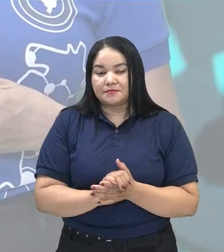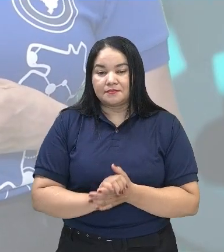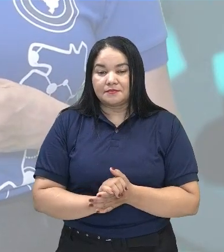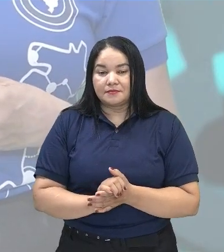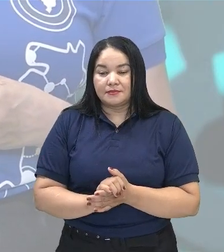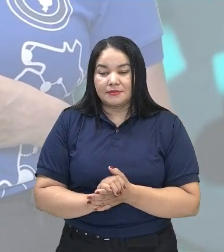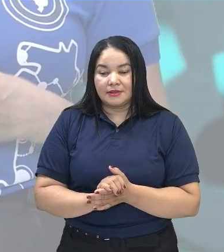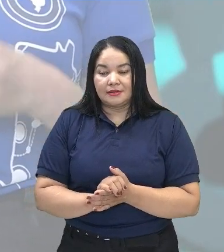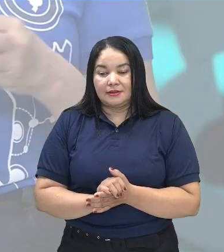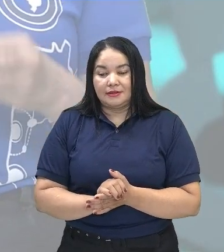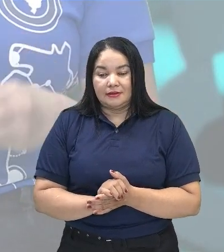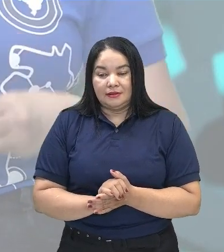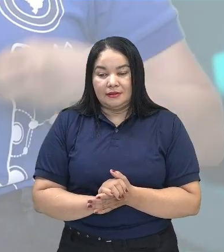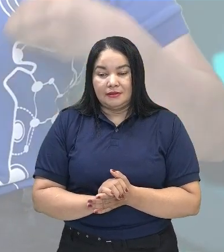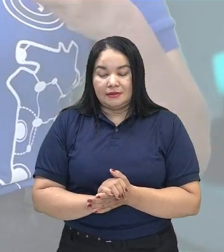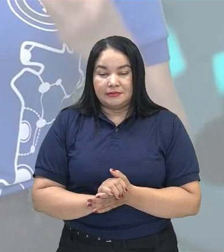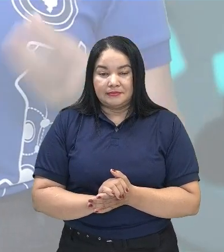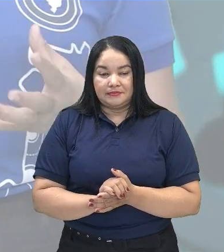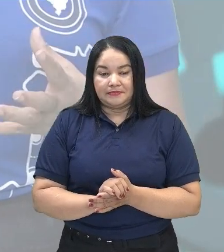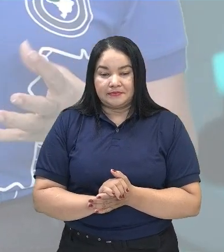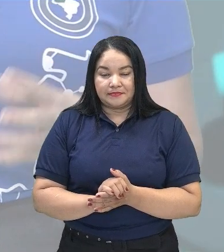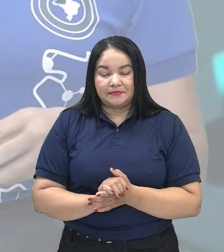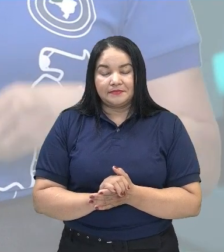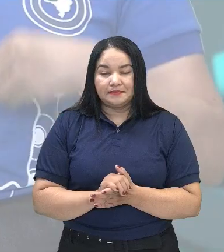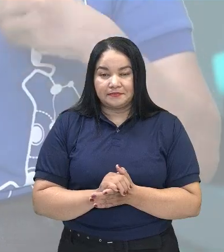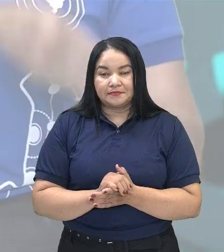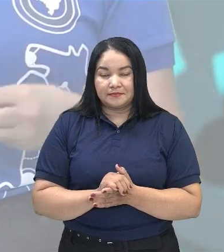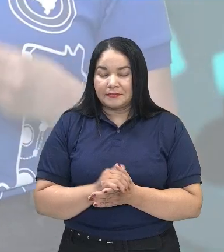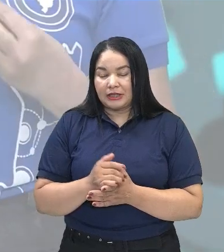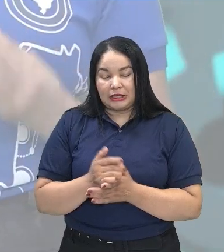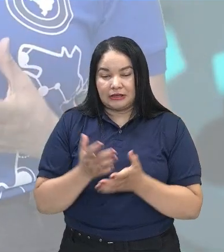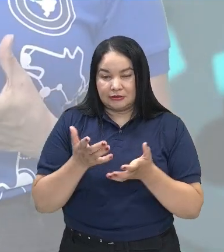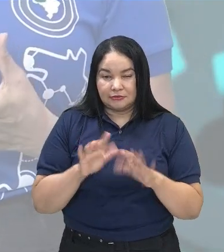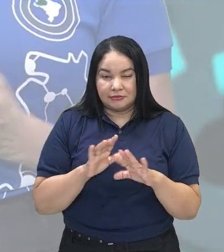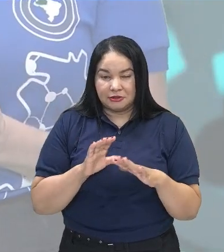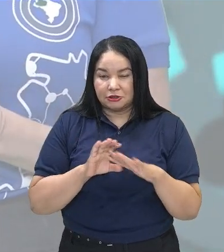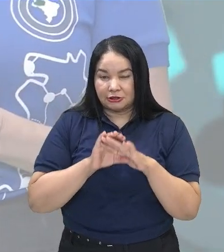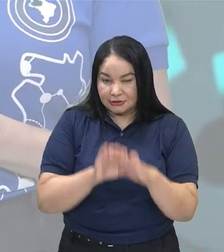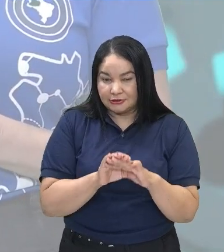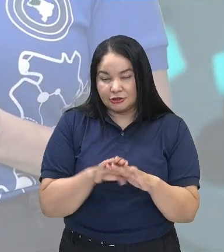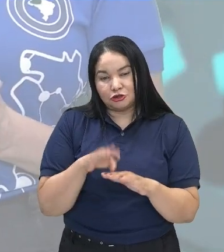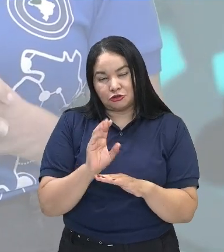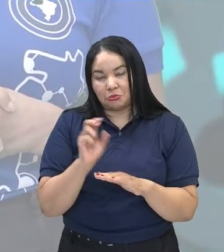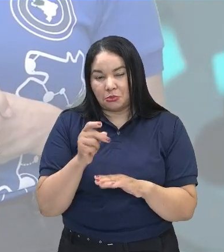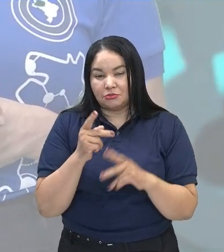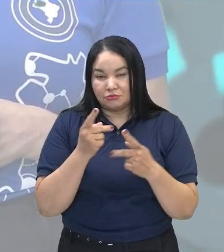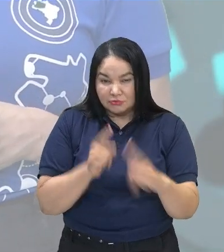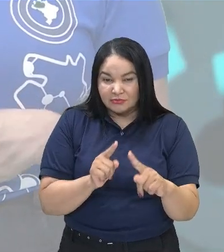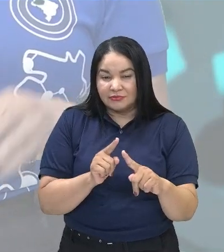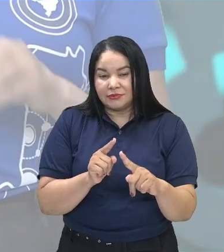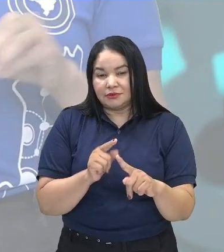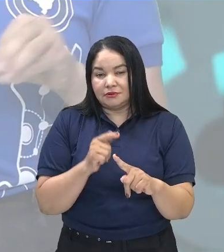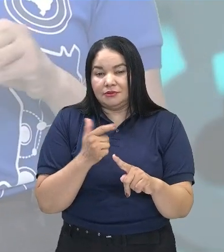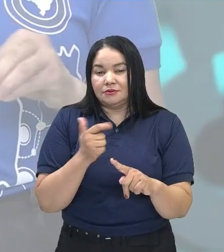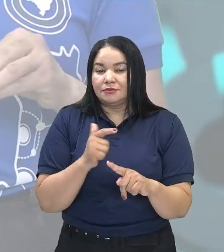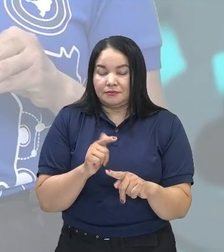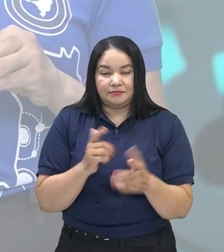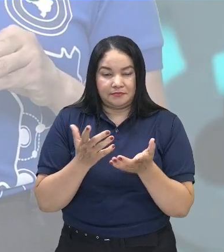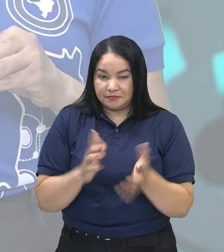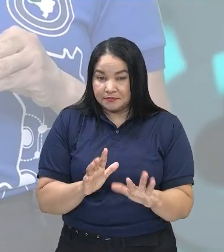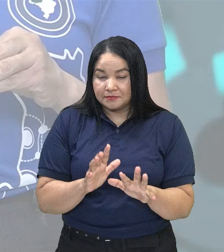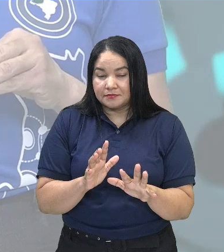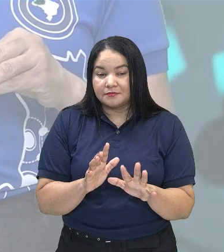geralmente, né, quando a gente não quer agredir ou deixar alguém triste em alguma situação, a gente usa